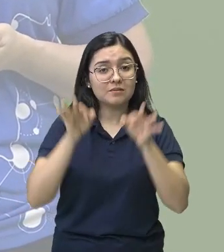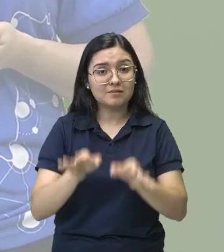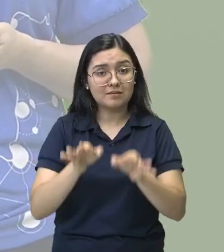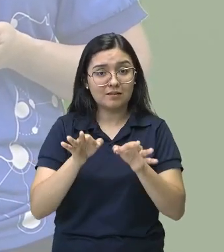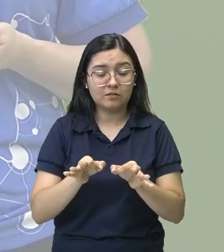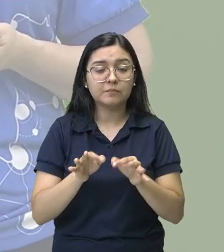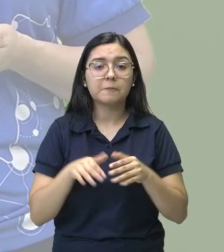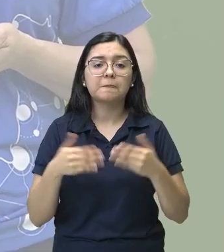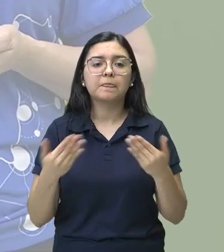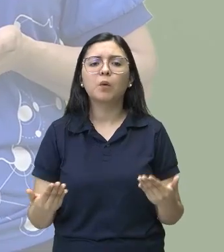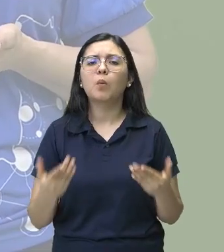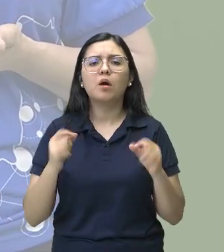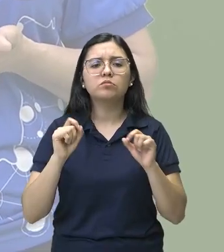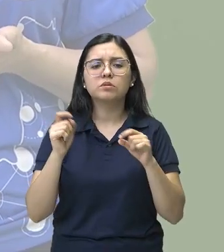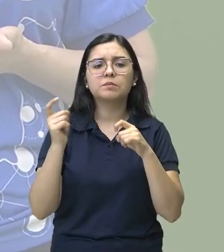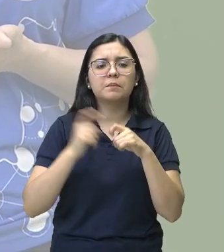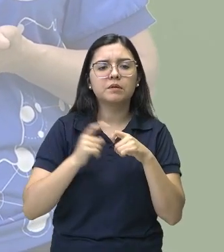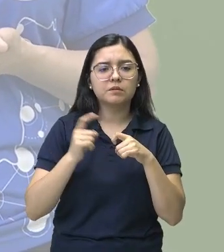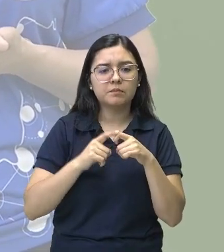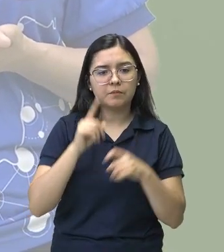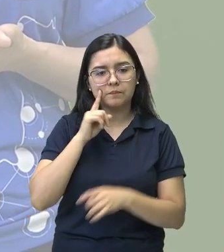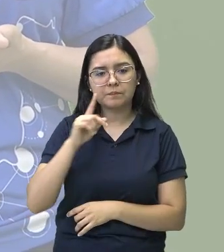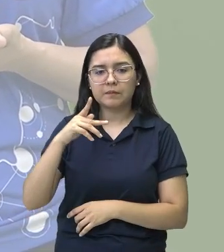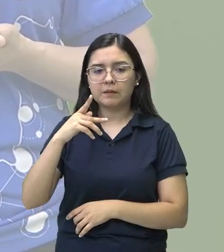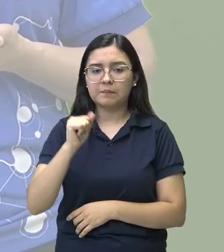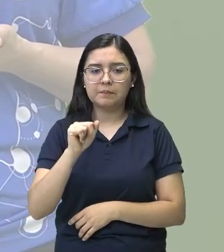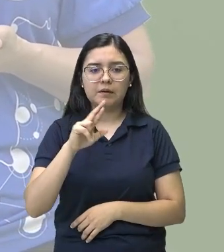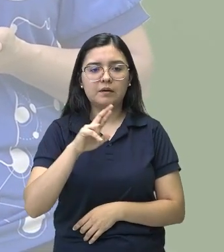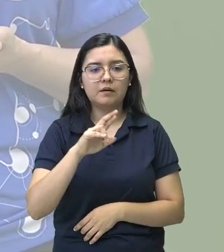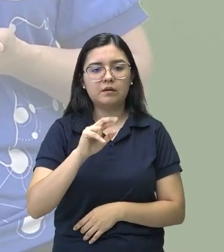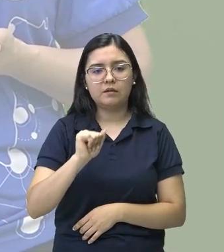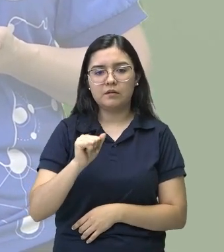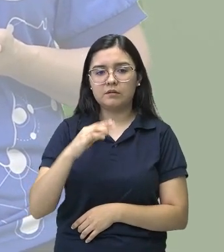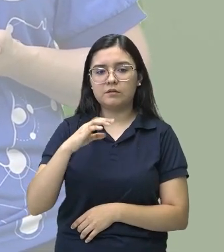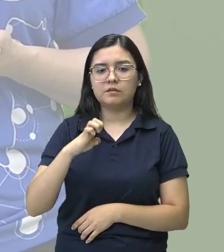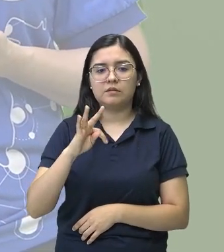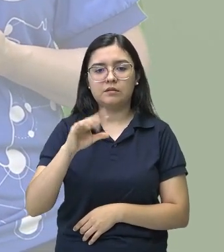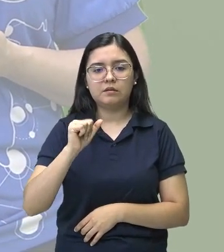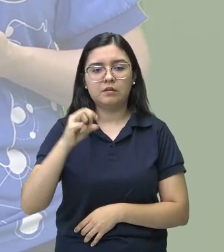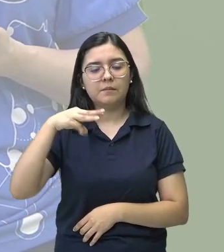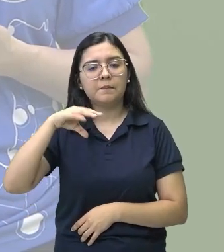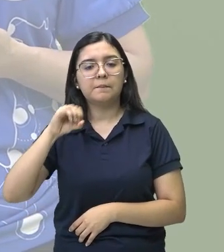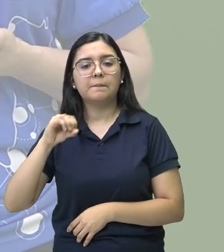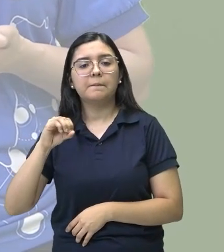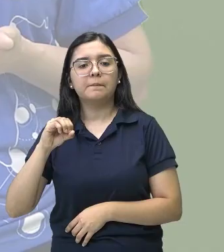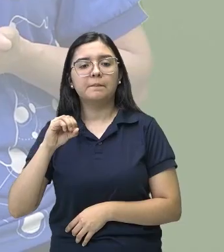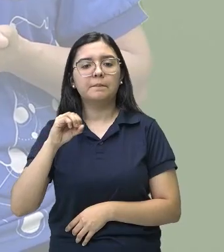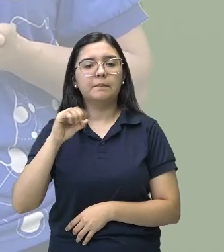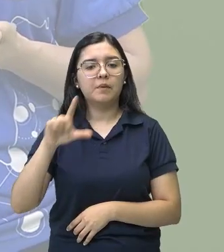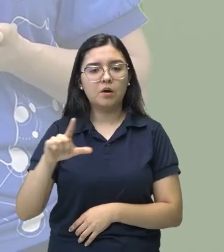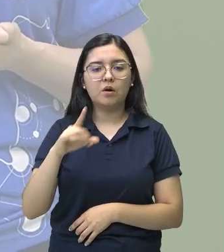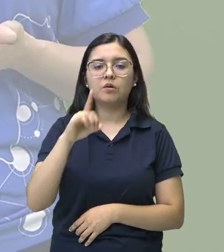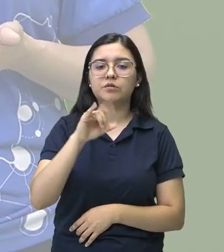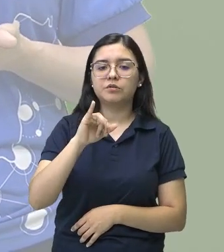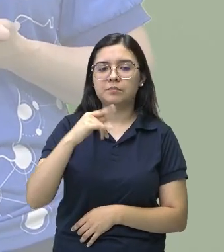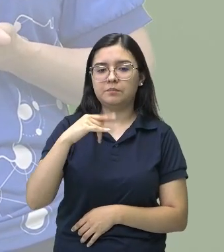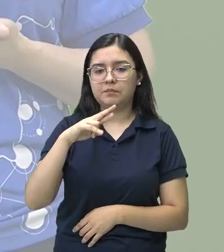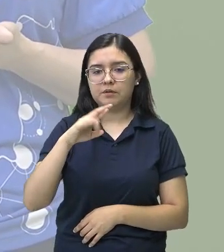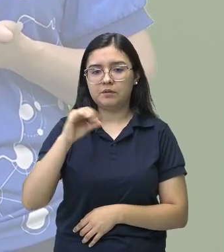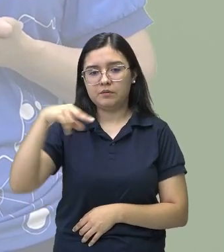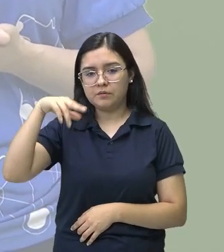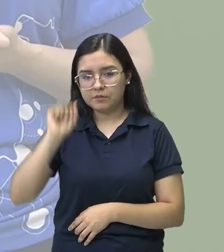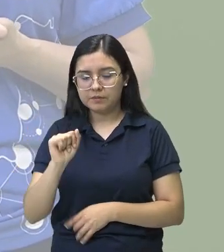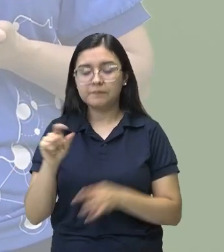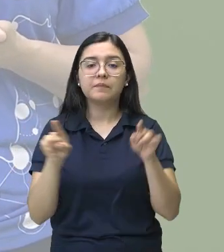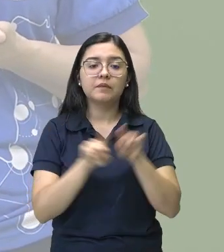Tá? E quais são esses medicamentos? O paracetamol, a dipirona e o buprofeno, por exemplo. Ou seja, por mais que